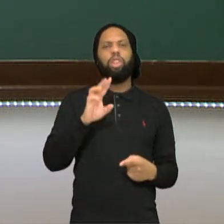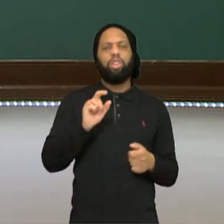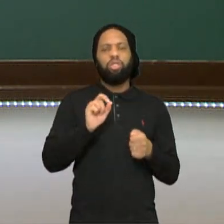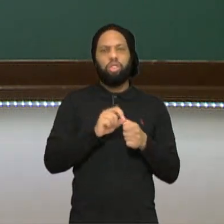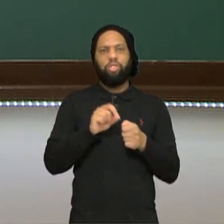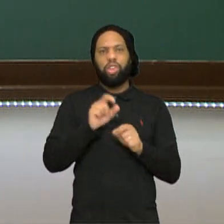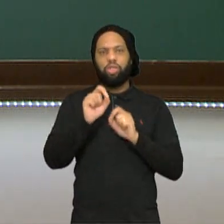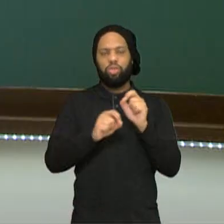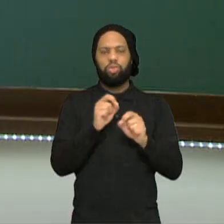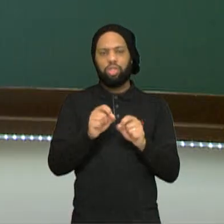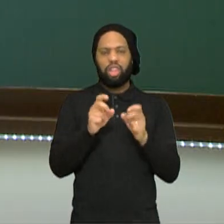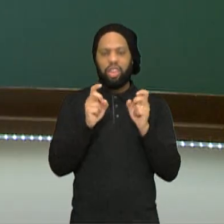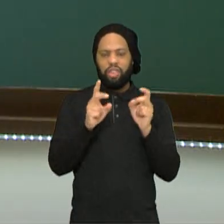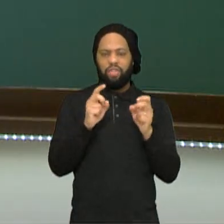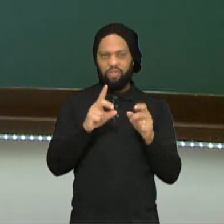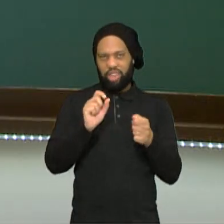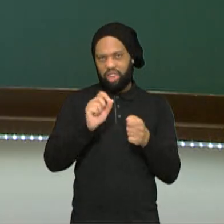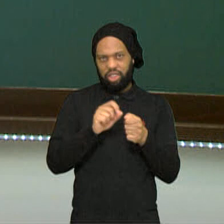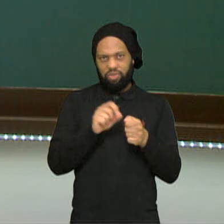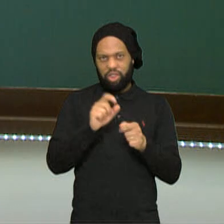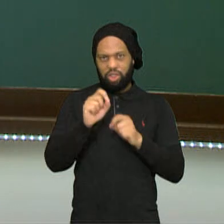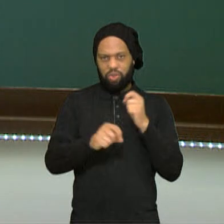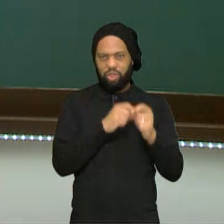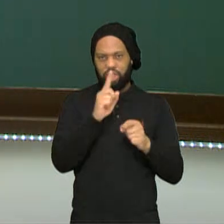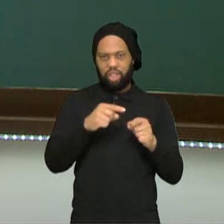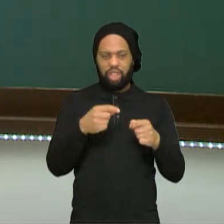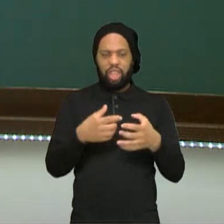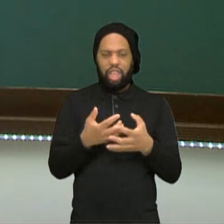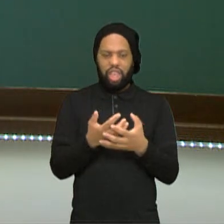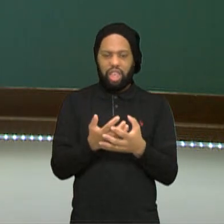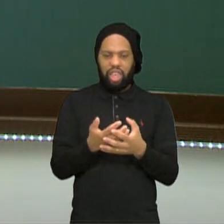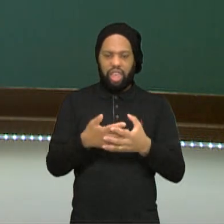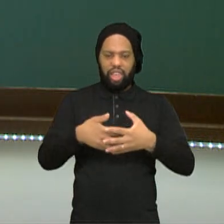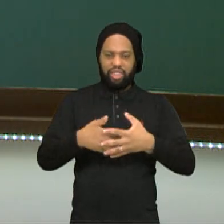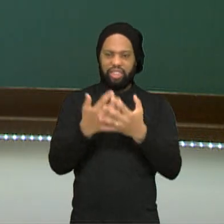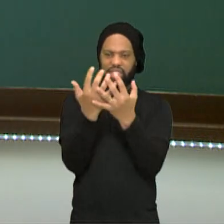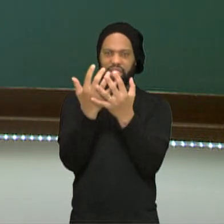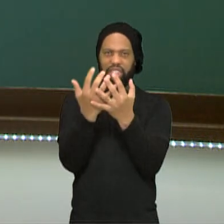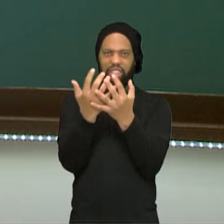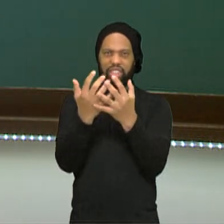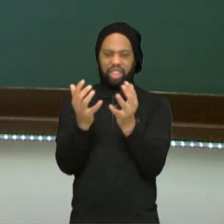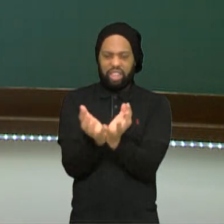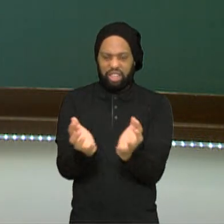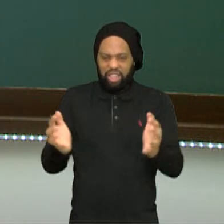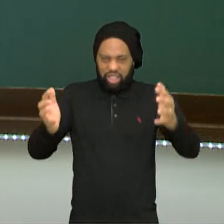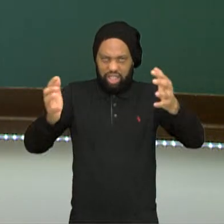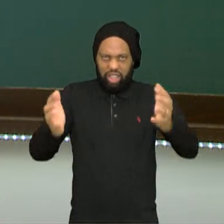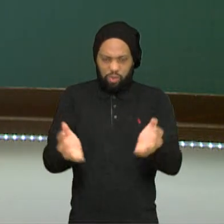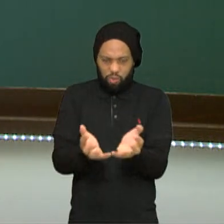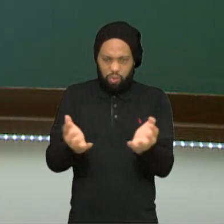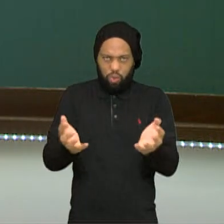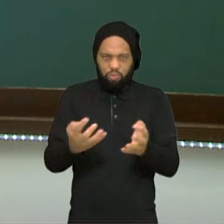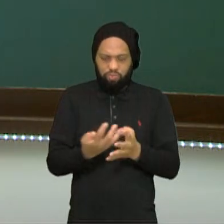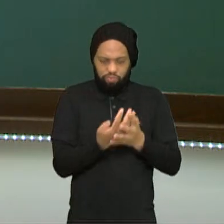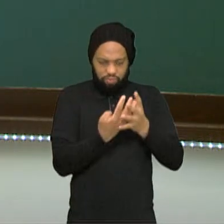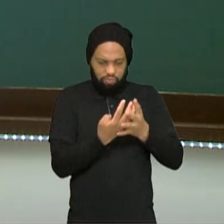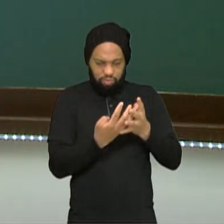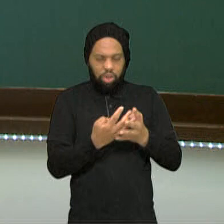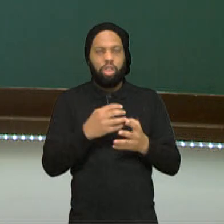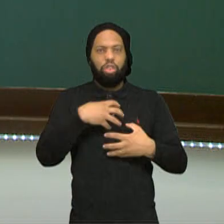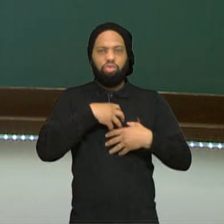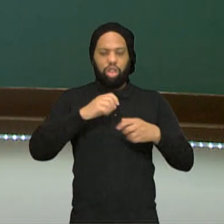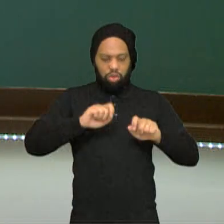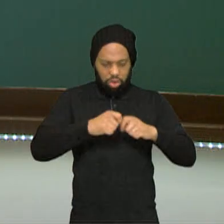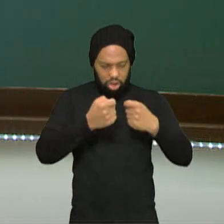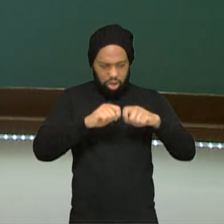nas cestarias também vai ter essa padronagem ali presente também, né? Na forma com que eles trançam essas cestas.